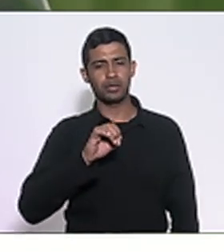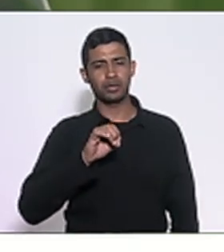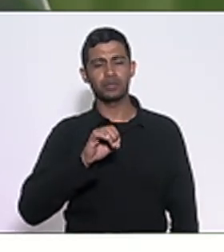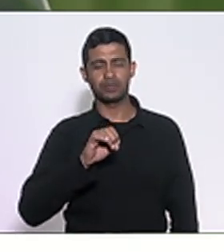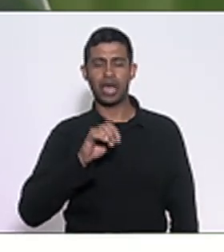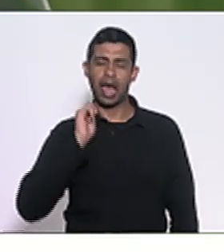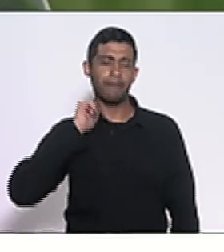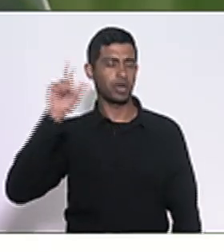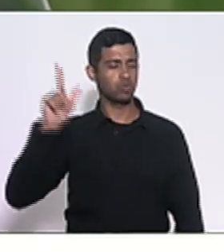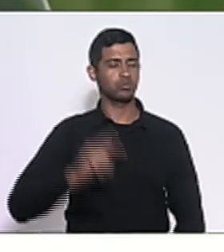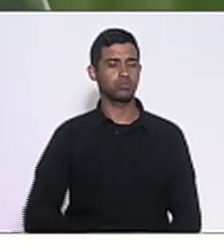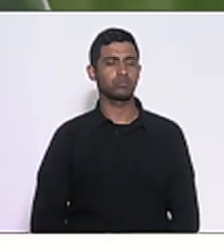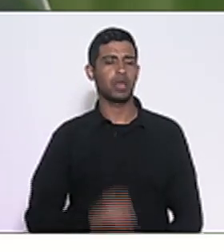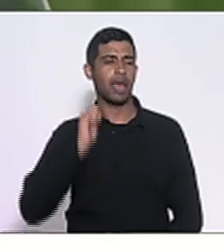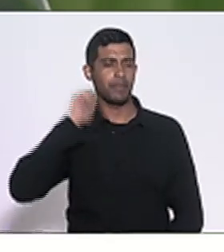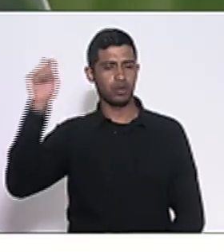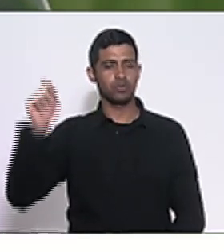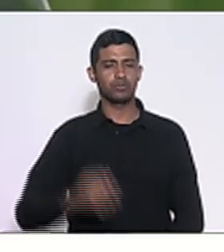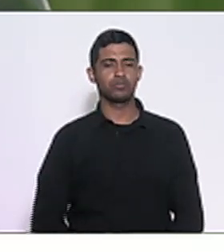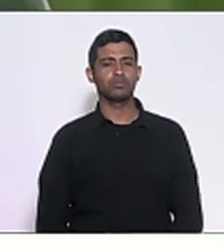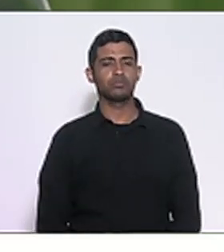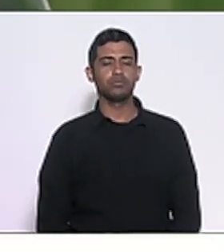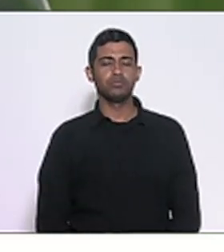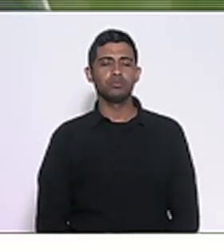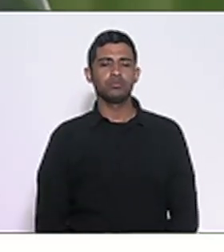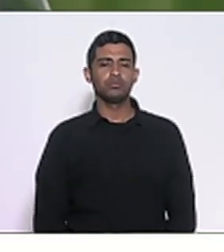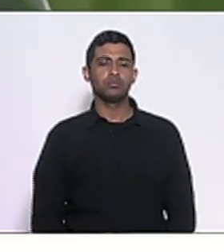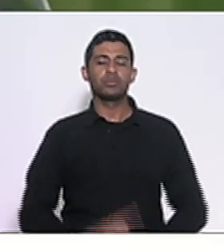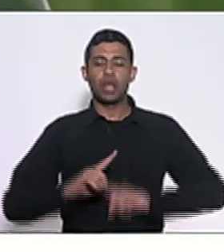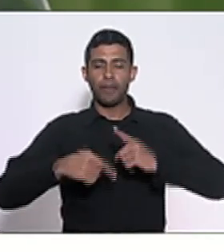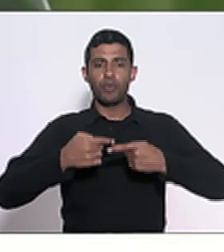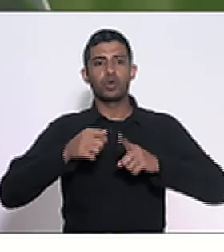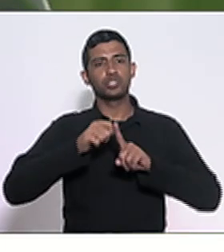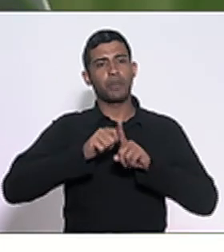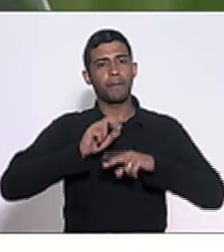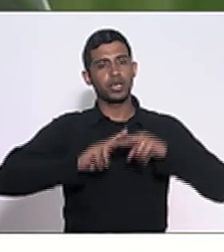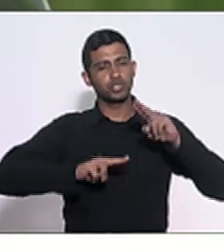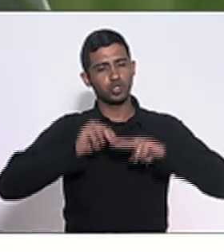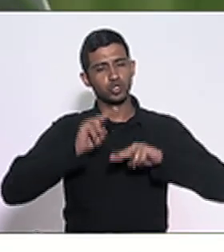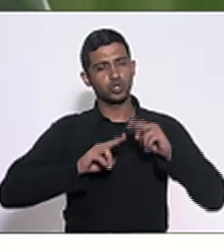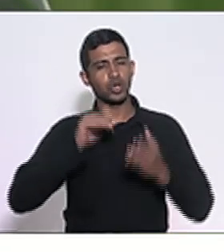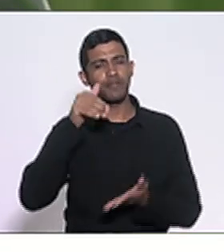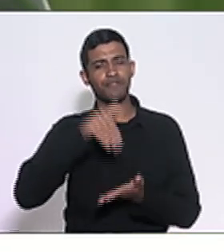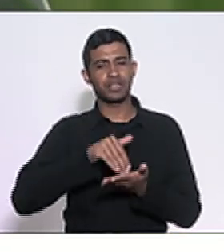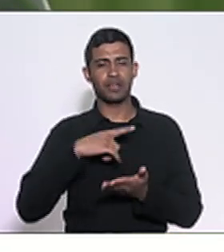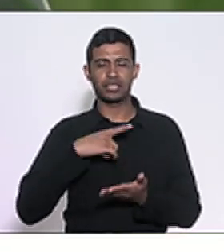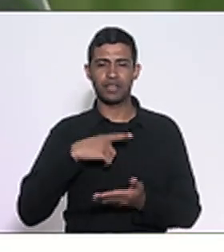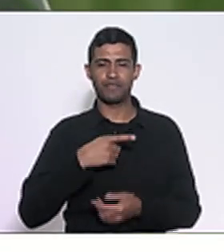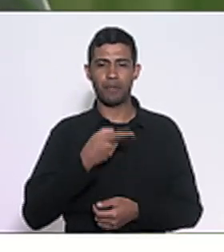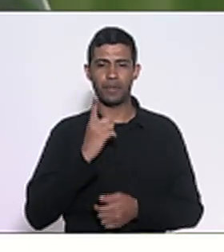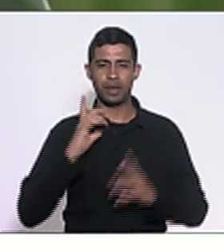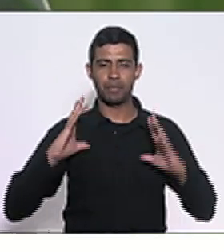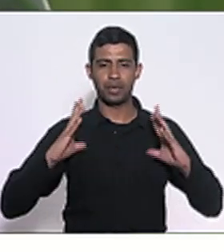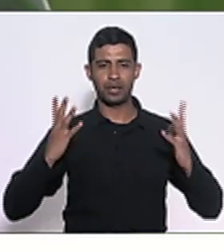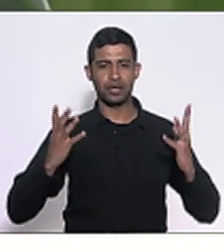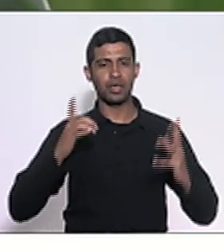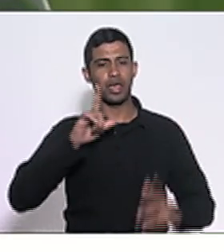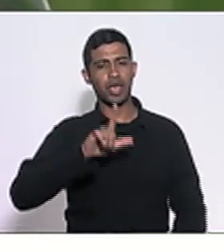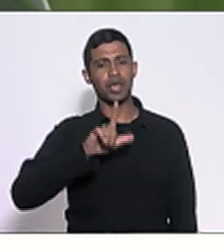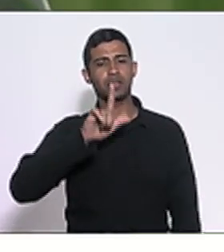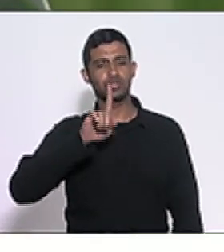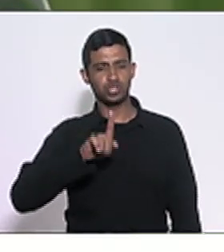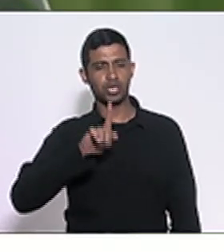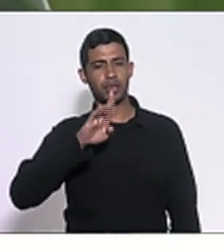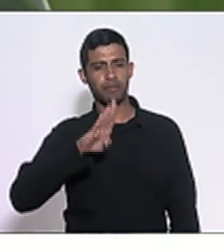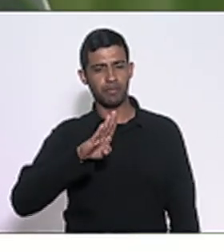abril, se eu não me engano, isso aí, abril. E em junho, final de junho, nós fizemos nosso primeiro evento de LGPD, Lei Geral de Proteção